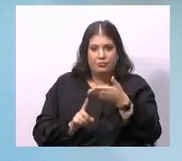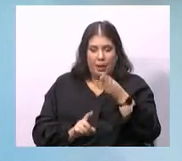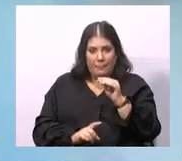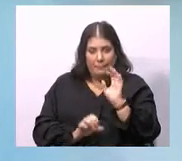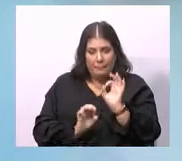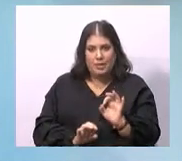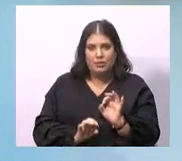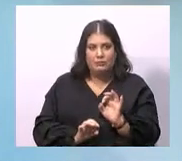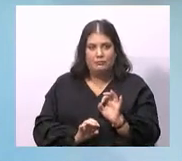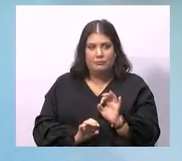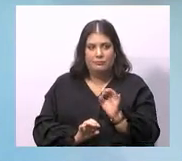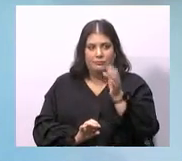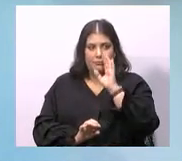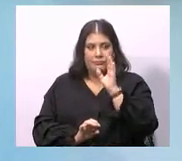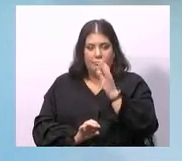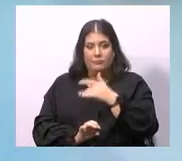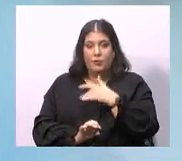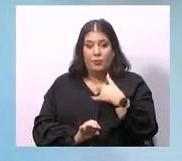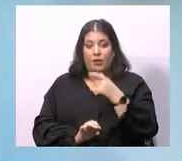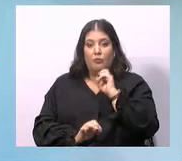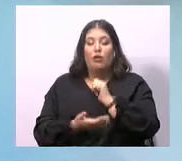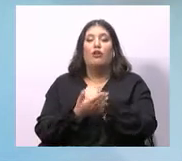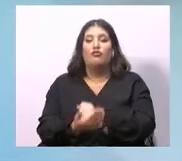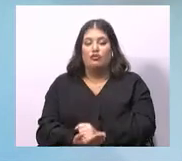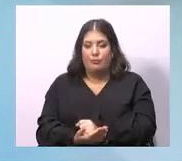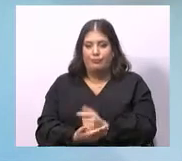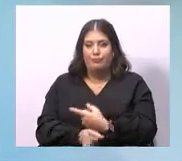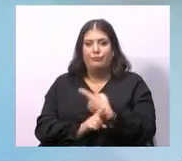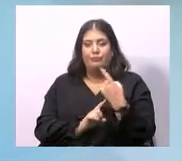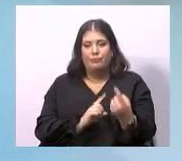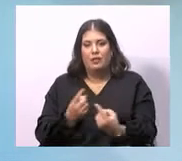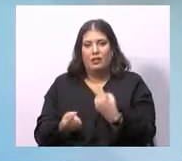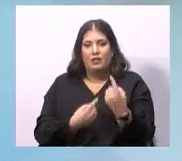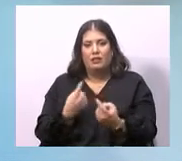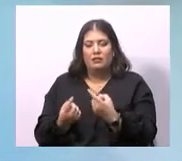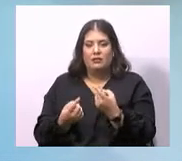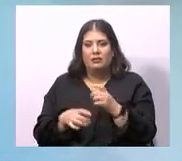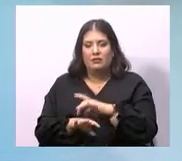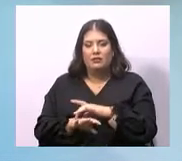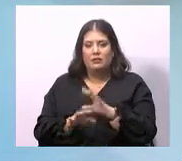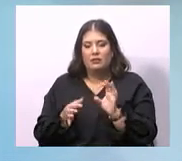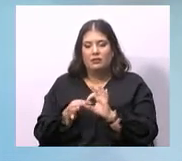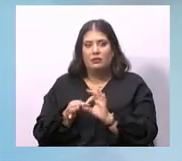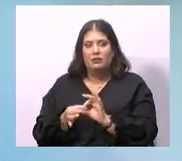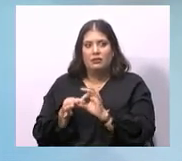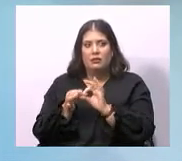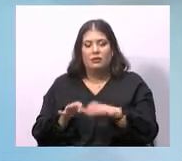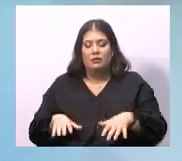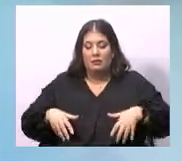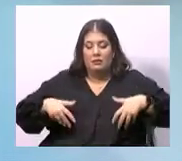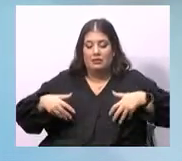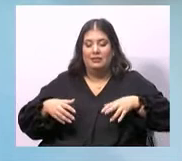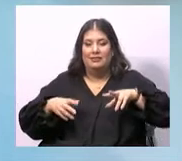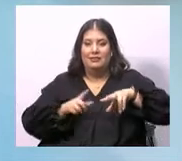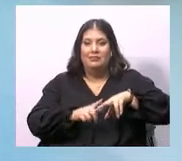pés. Se o podologista lhe pode ajudar. Porque tem outras concomitâncias, tem outros problemas mais para cima,